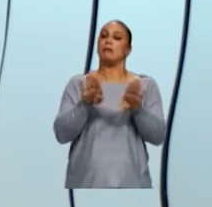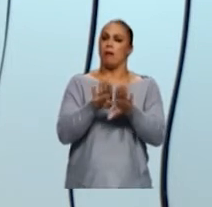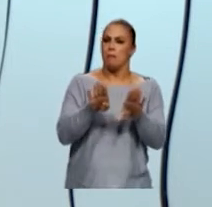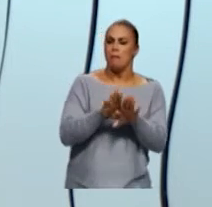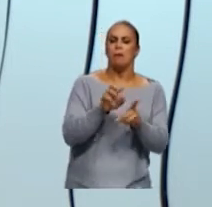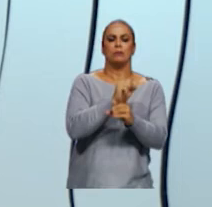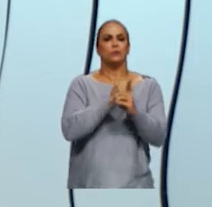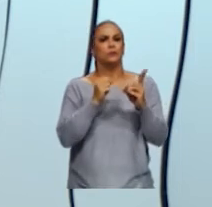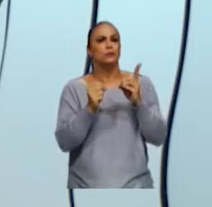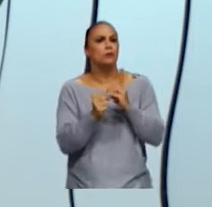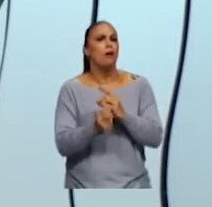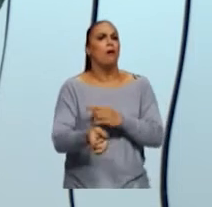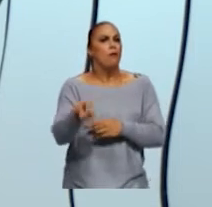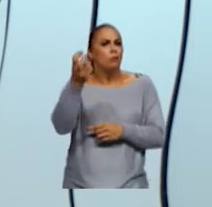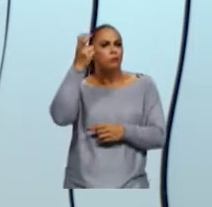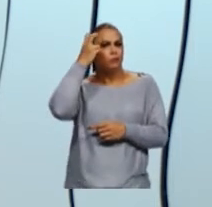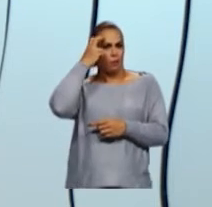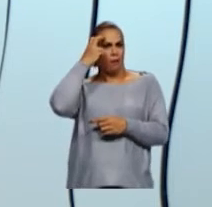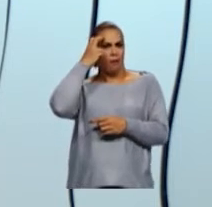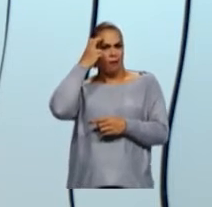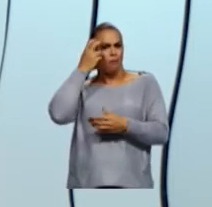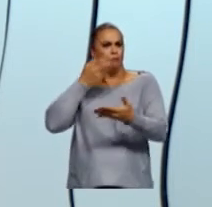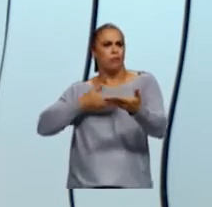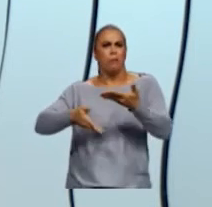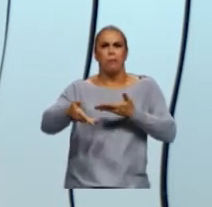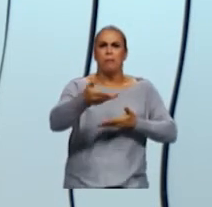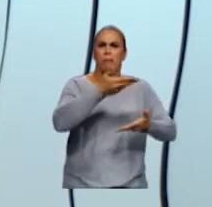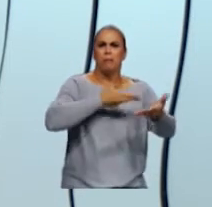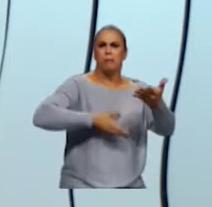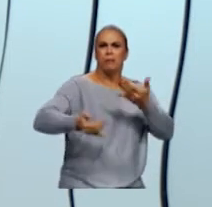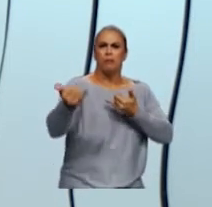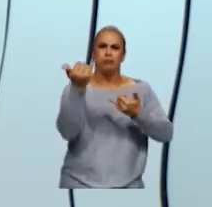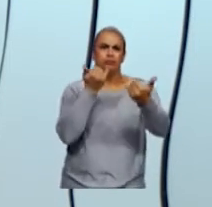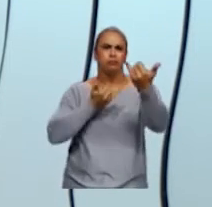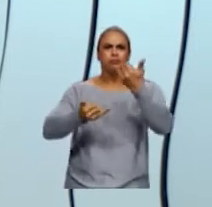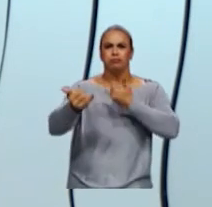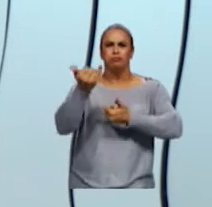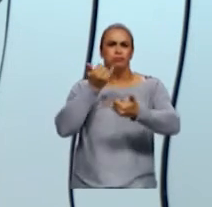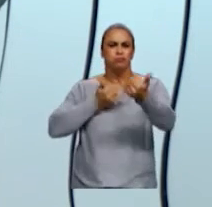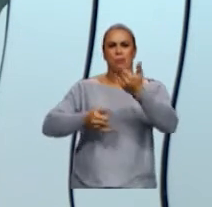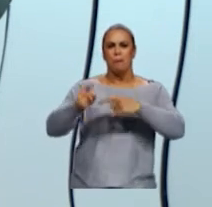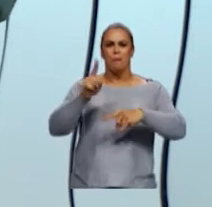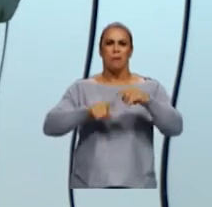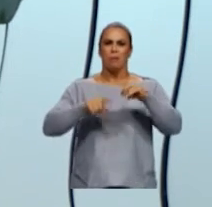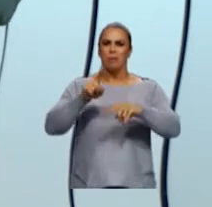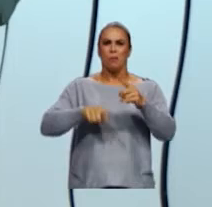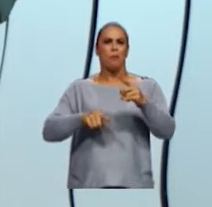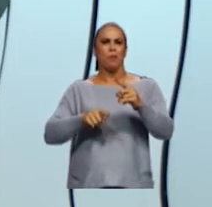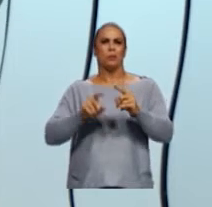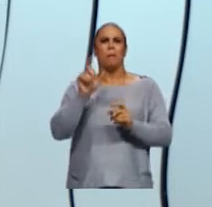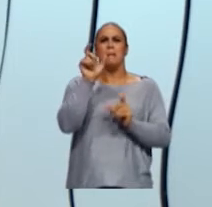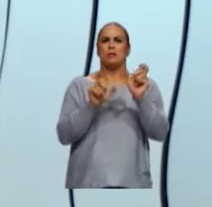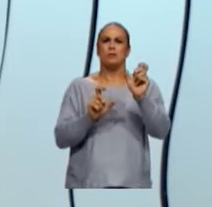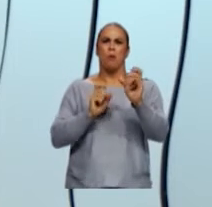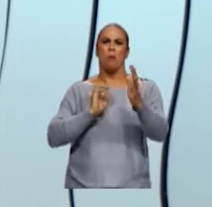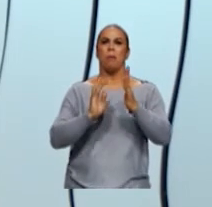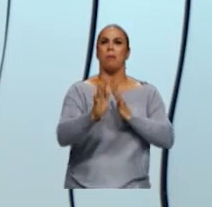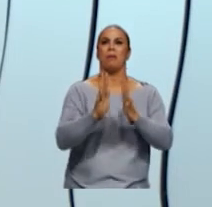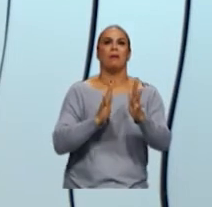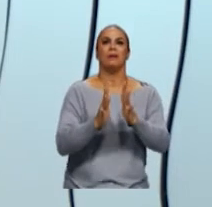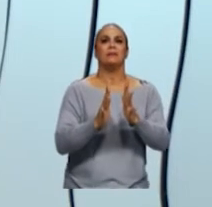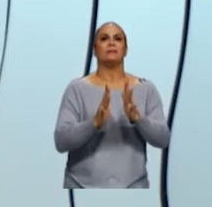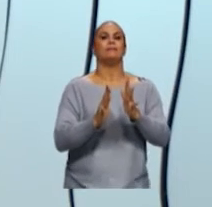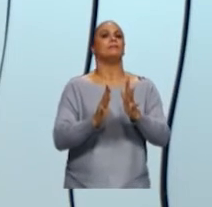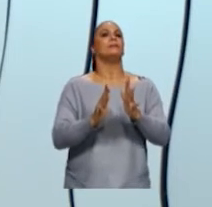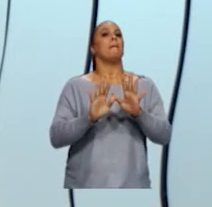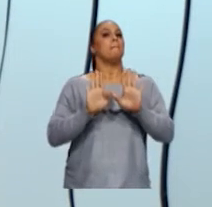Seja desse intercâmbio completo de informação, mercadoria, pessoas, bens, produtos. Ele